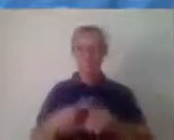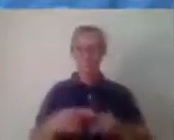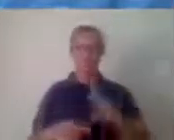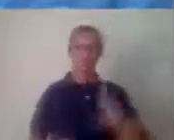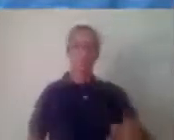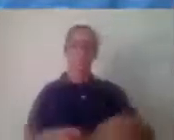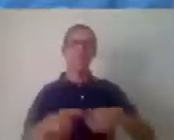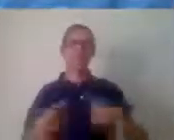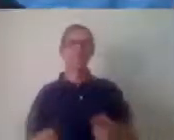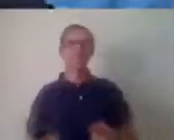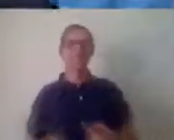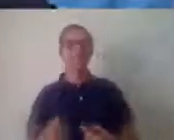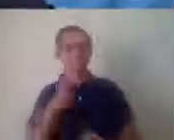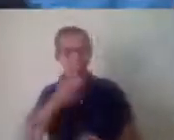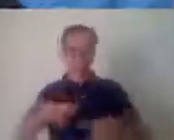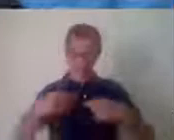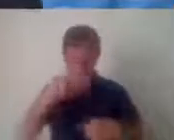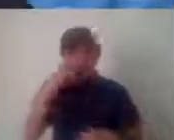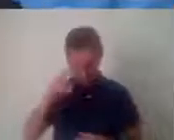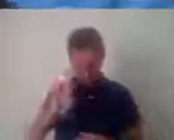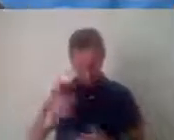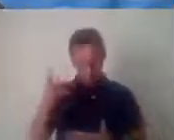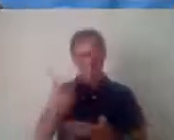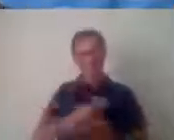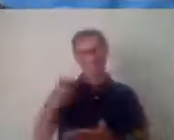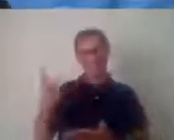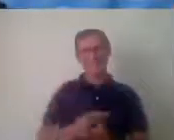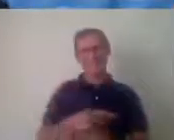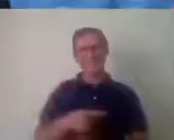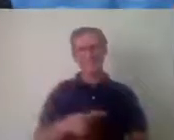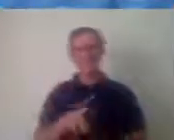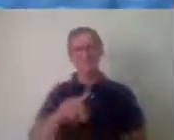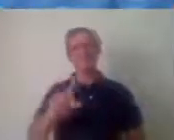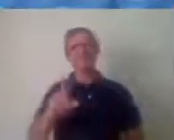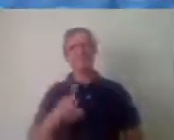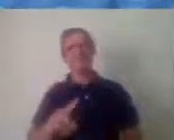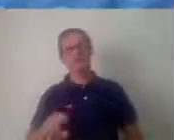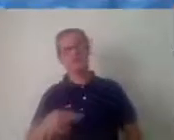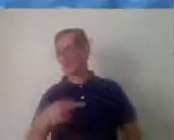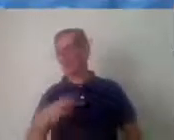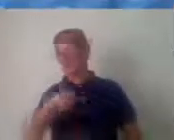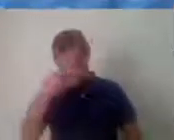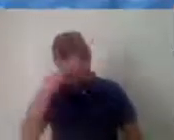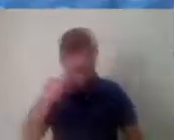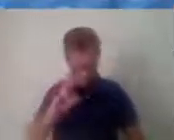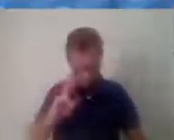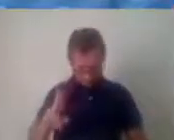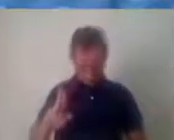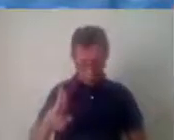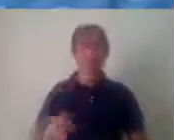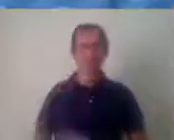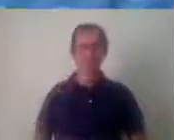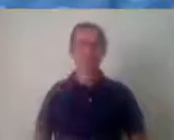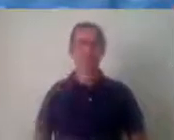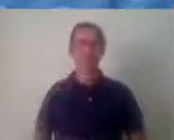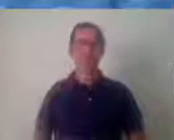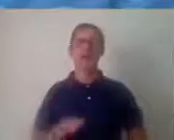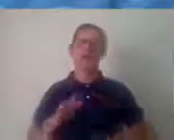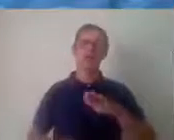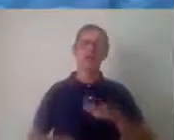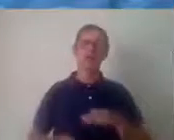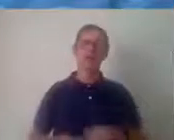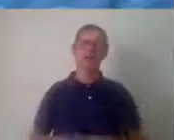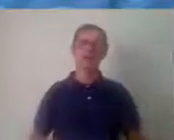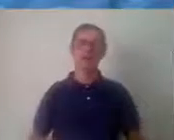R. Ih, professor, esqueci do R. Tá errado. A sua integral. Não esquece dele. A gente às vezes olha para ele e